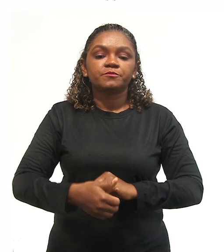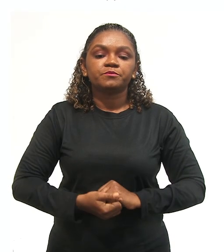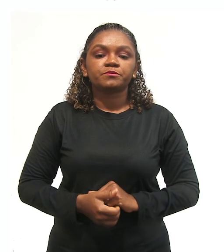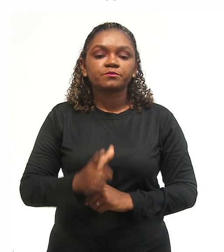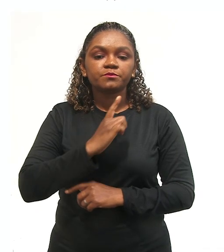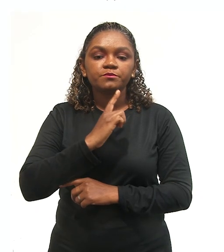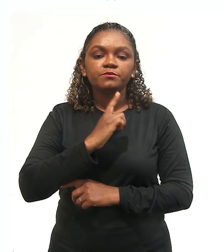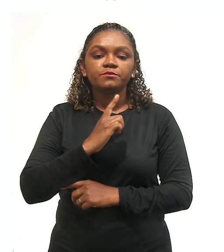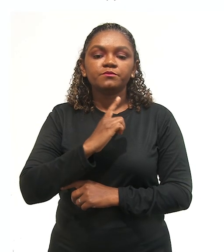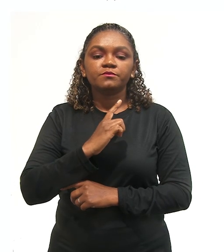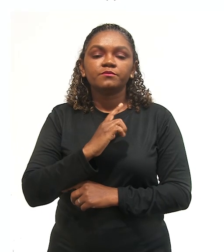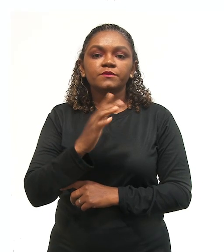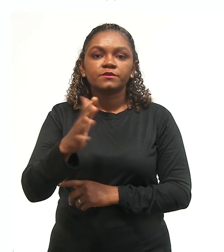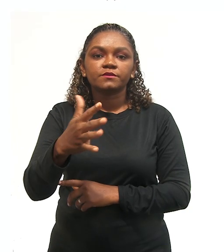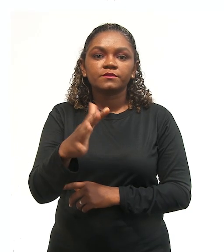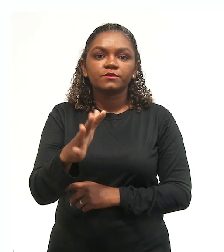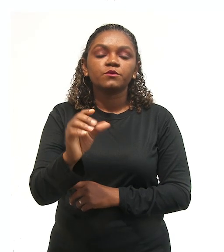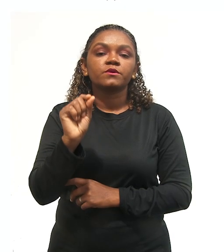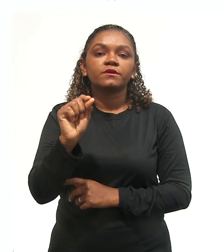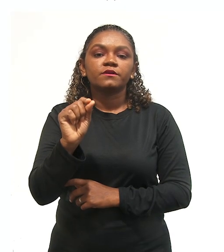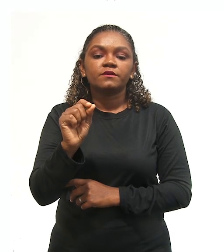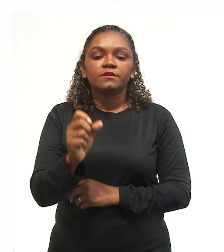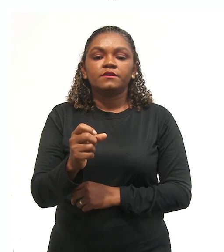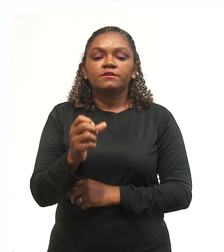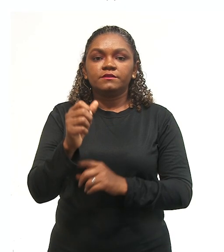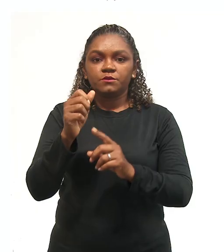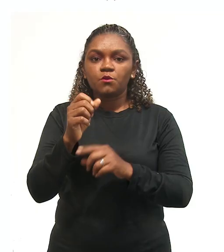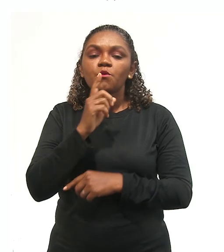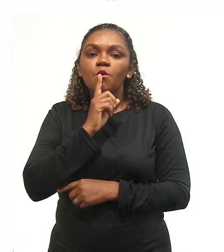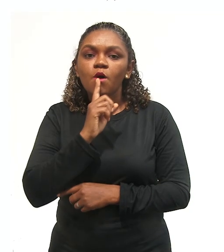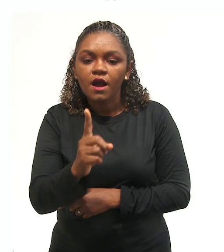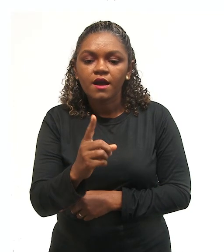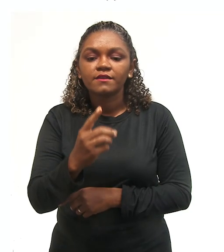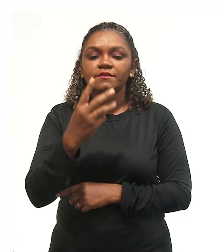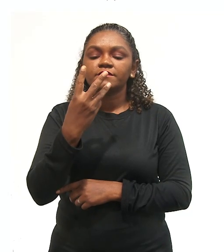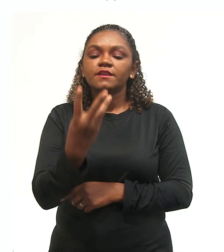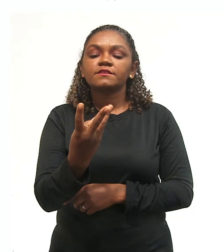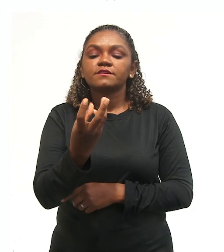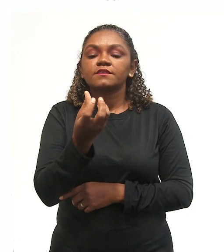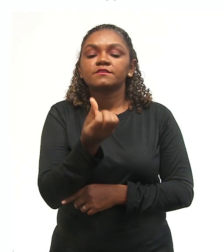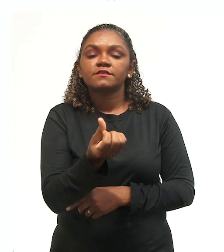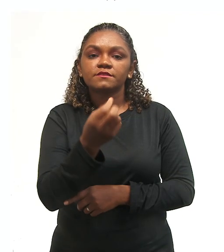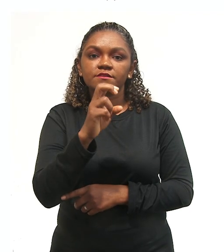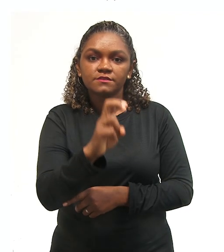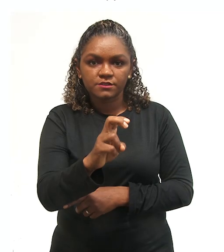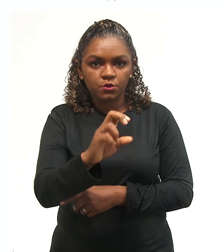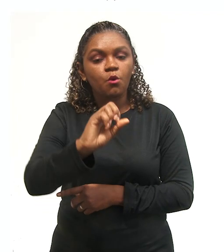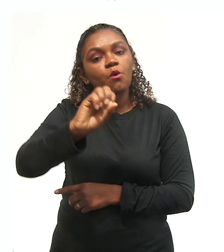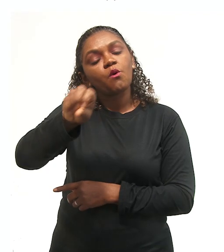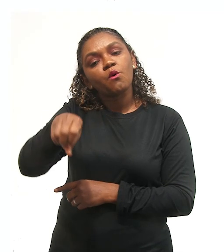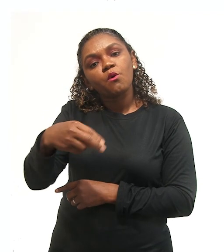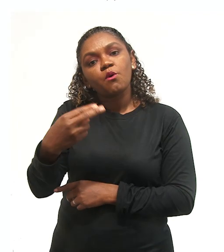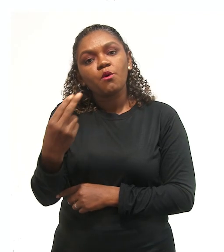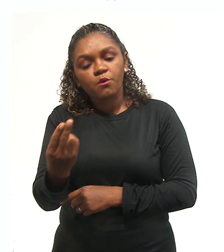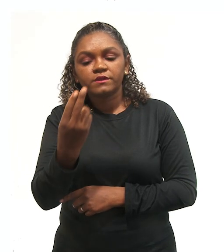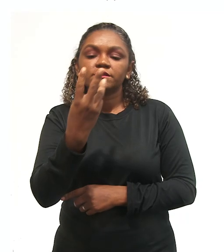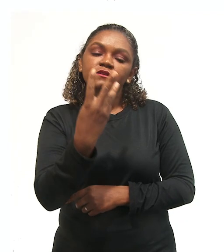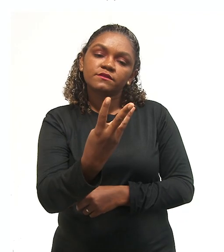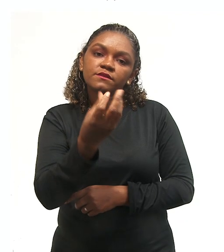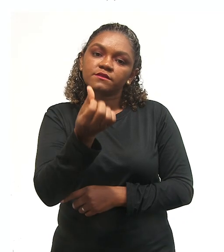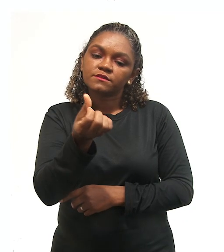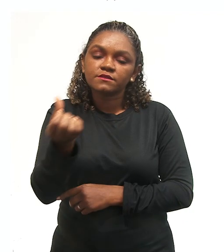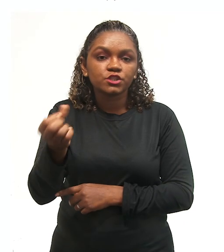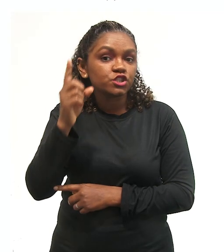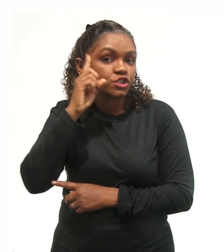exato, né, nós consideramos o ano com 365 dias ou 366